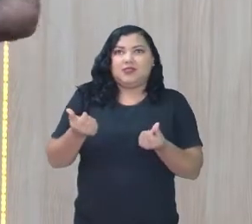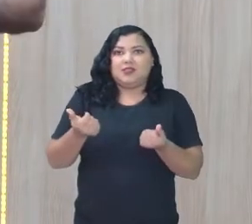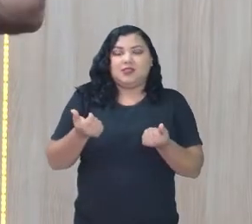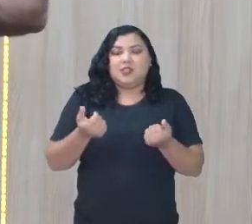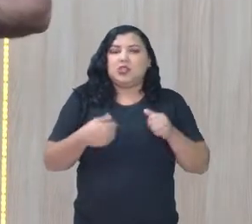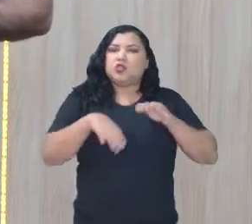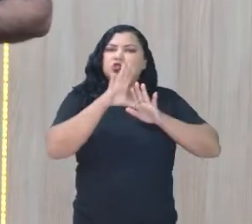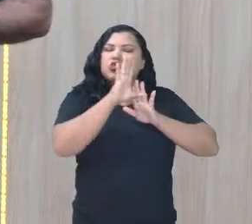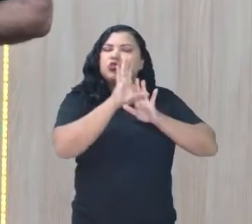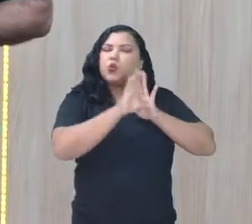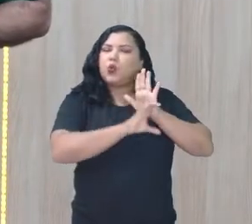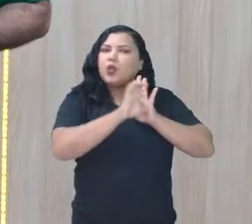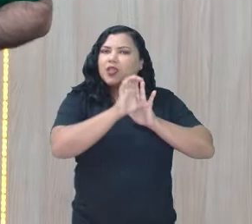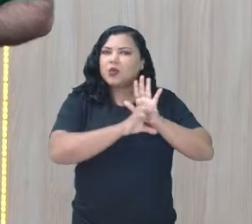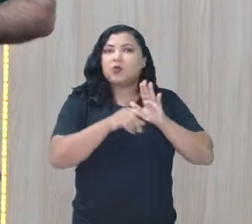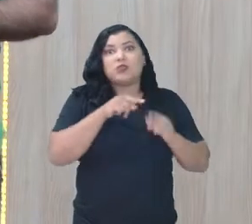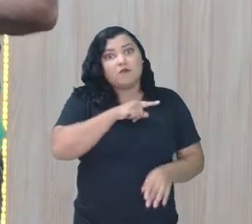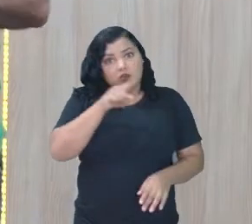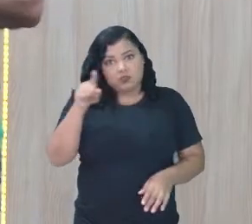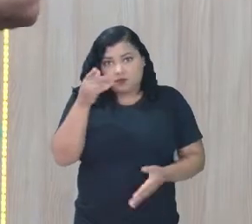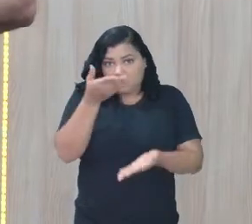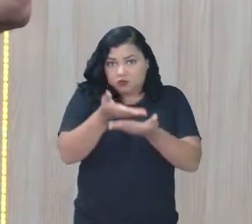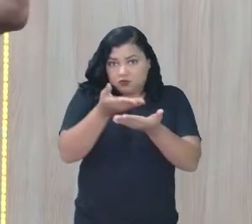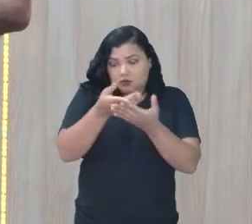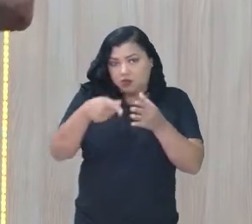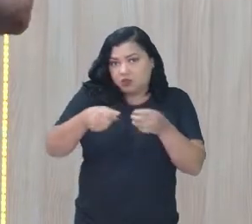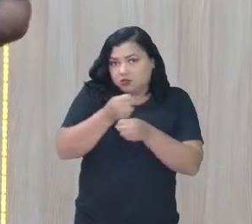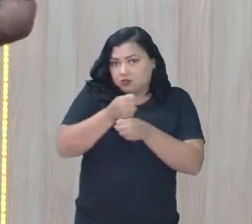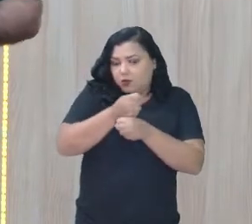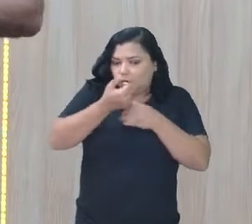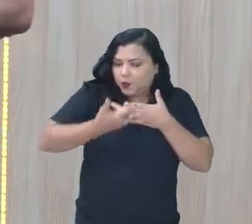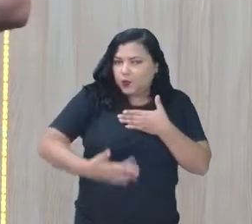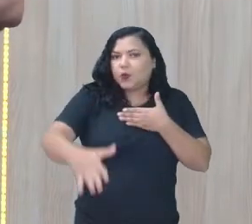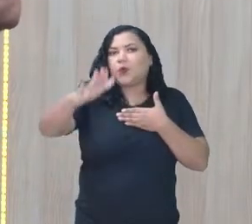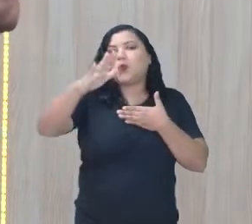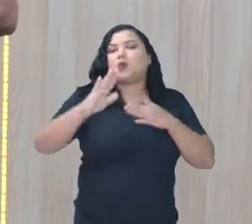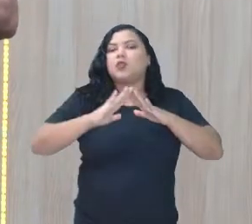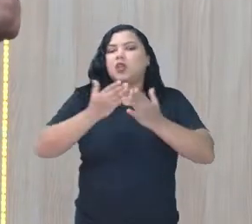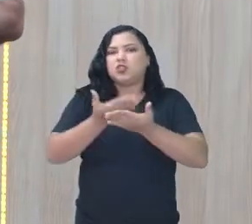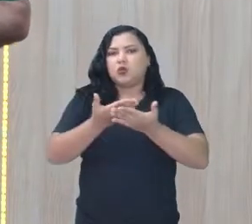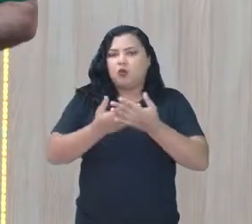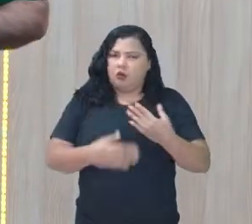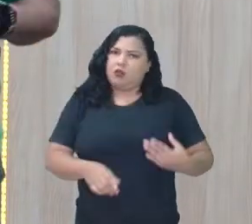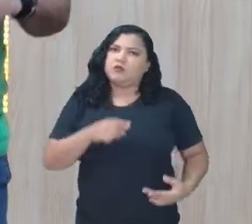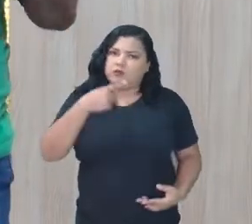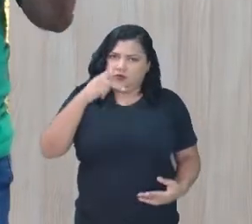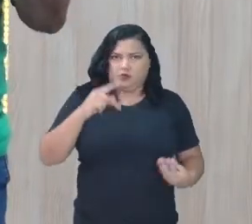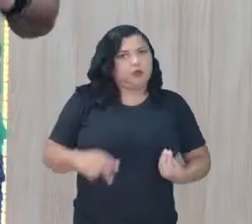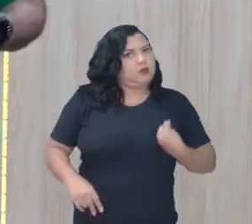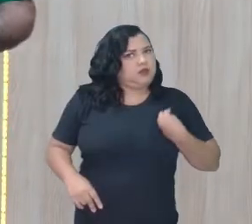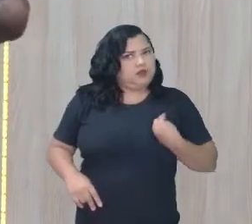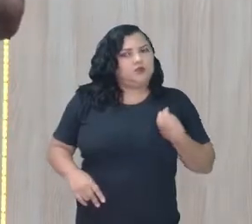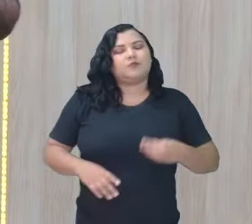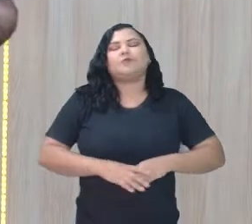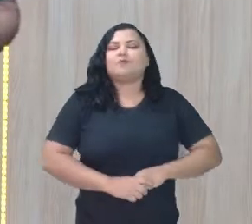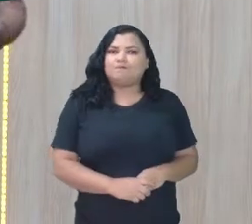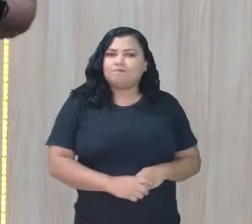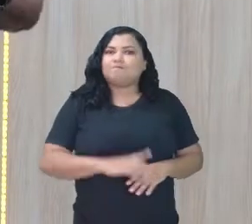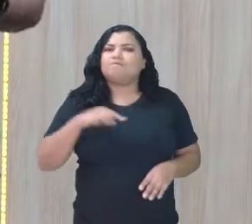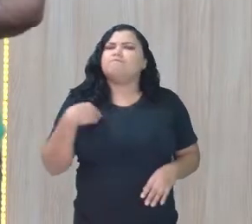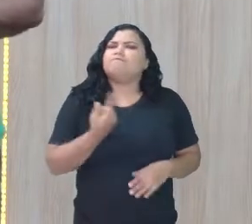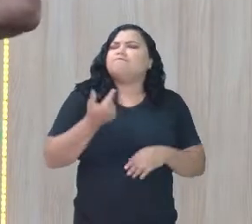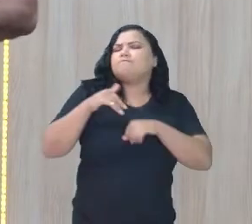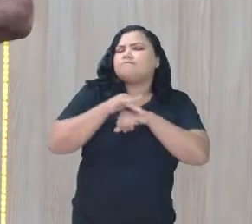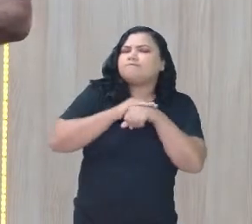grade de temas que vocês trabalharão ao longo do ano com os professores e professoras de vocês. Então a gente vai tentar trazer